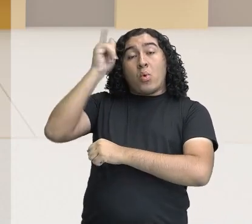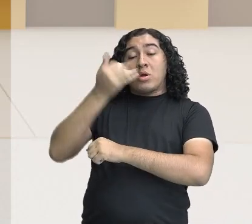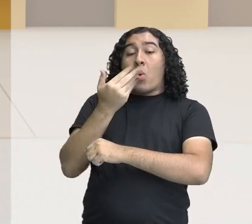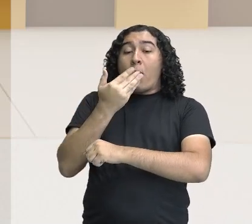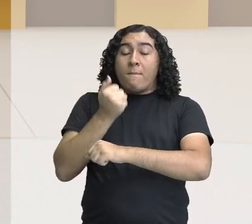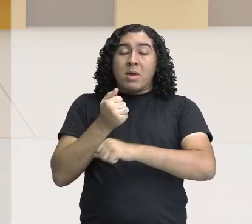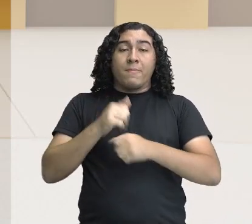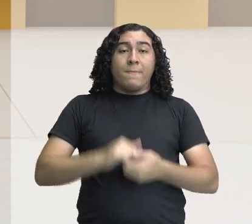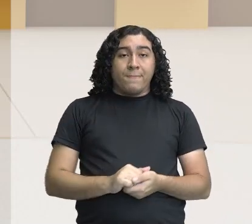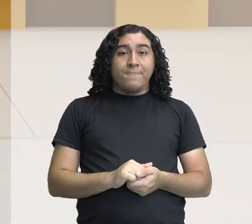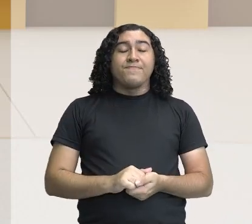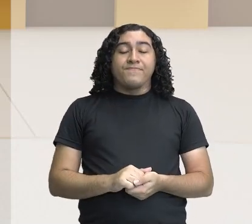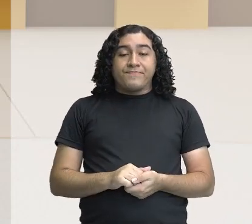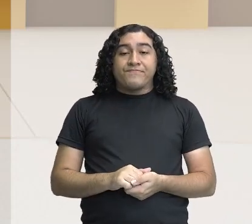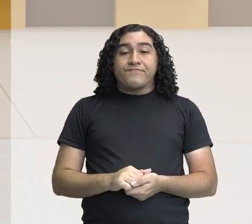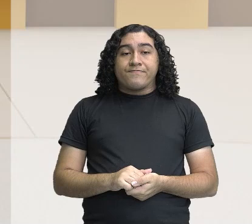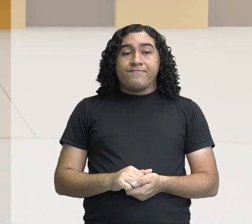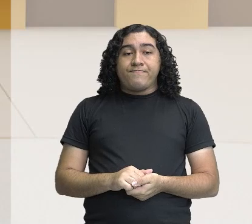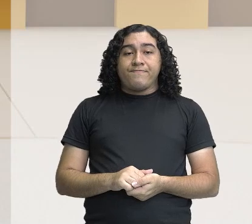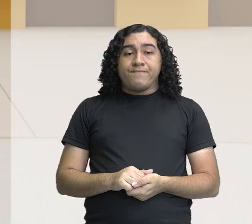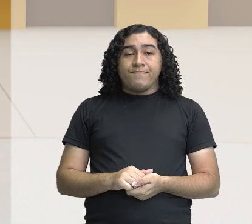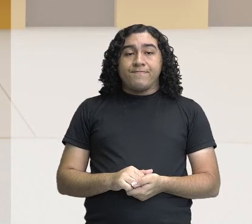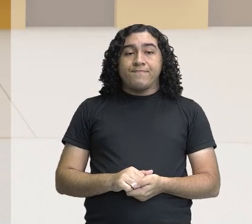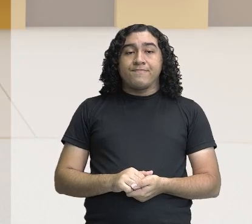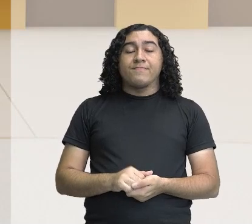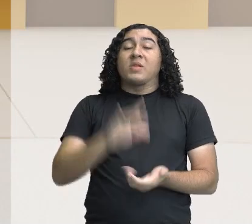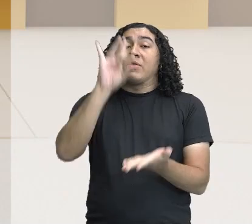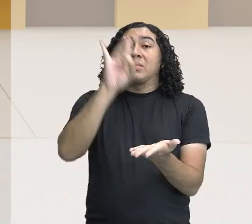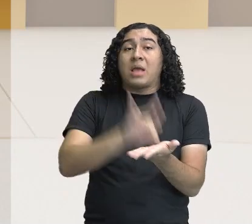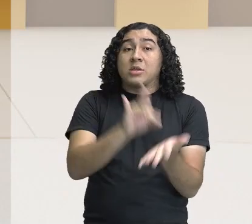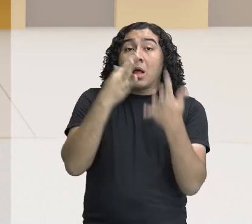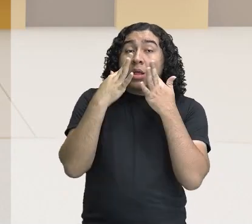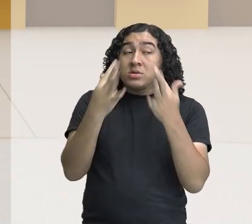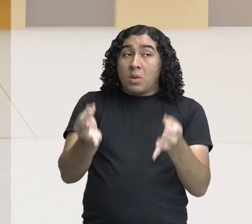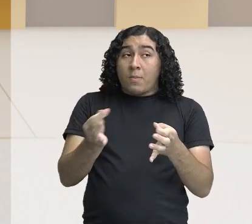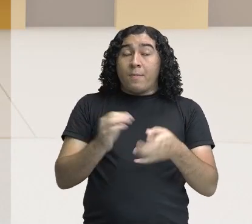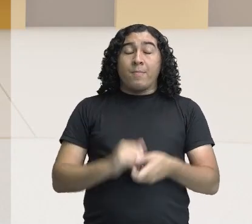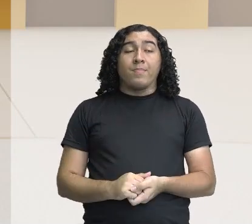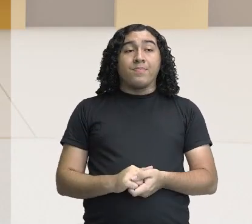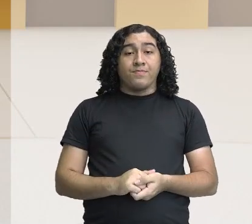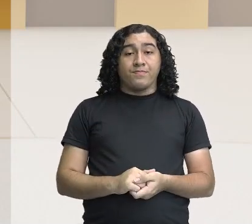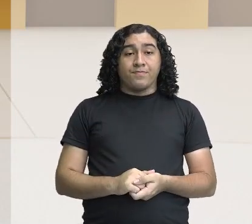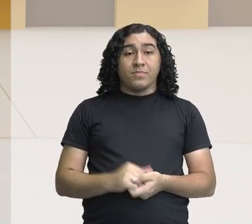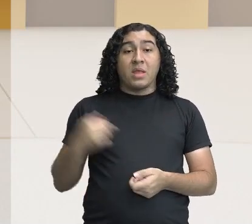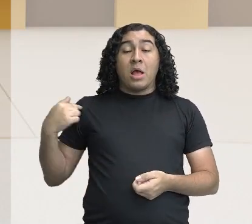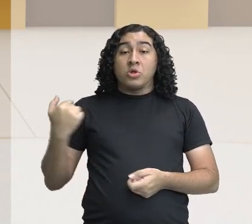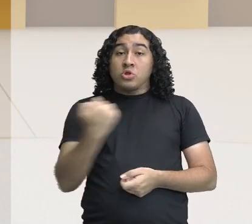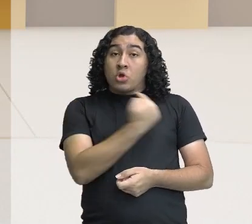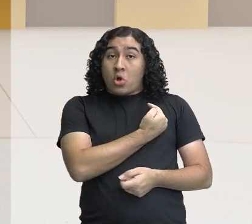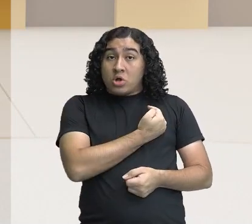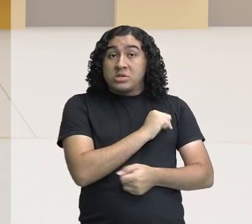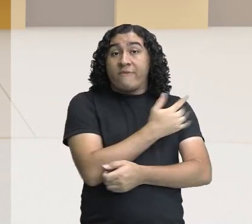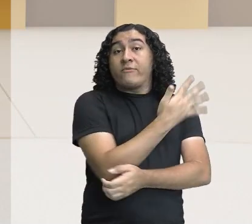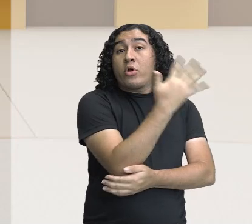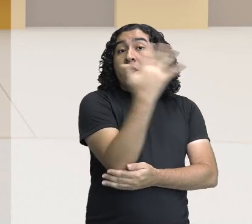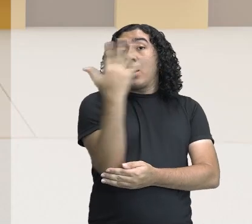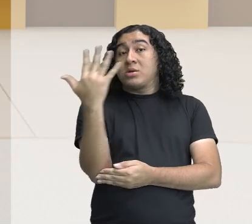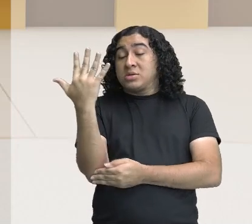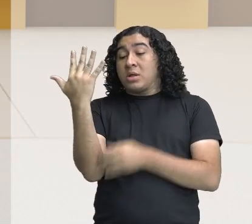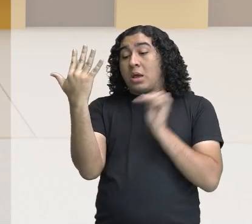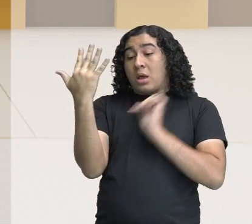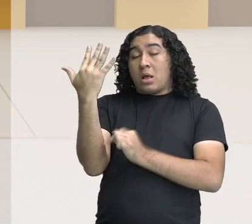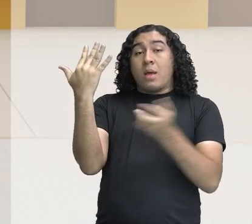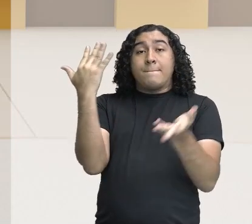do agronegócio está levando a isso. Exatamente, então prestem bem atenção. A nossa mata, a nossa Amazônia está